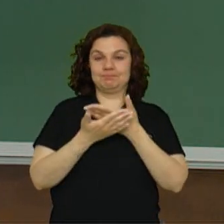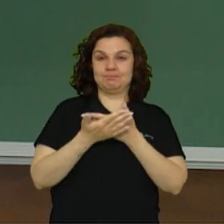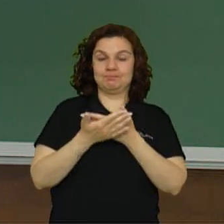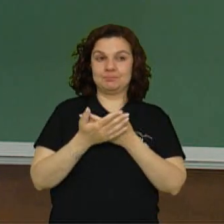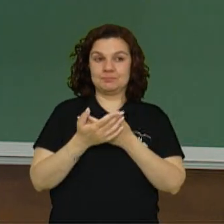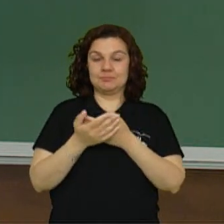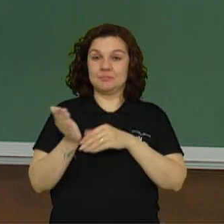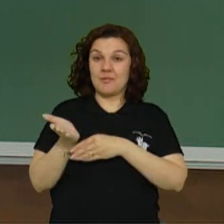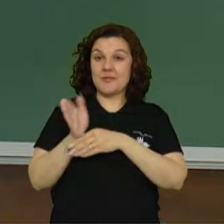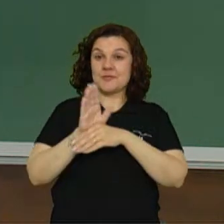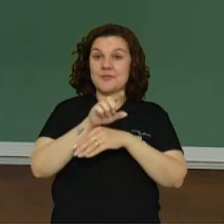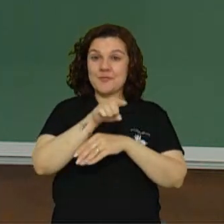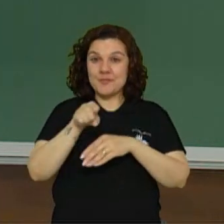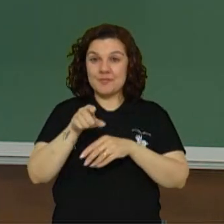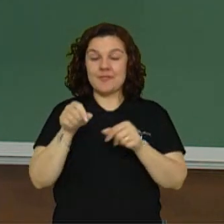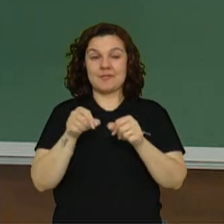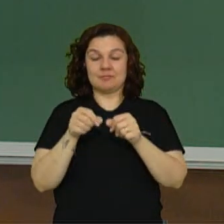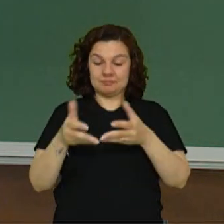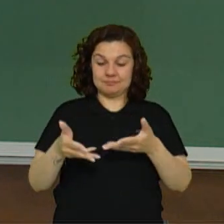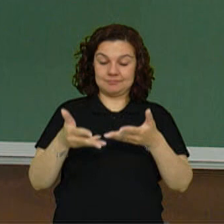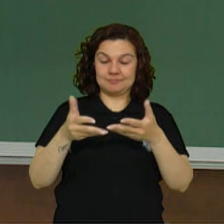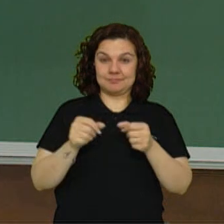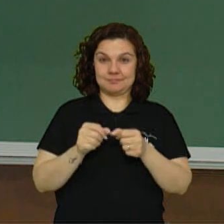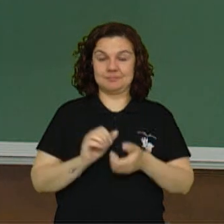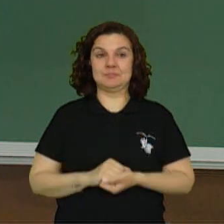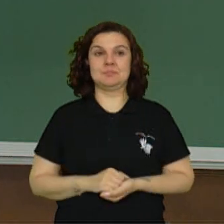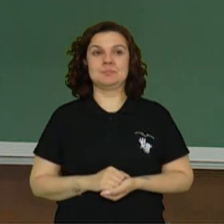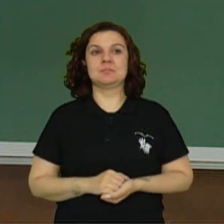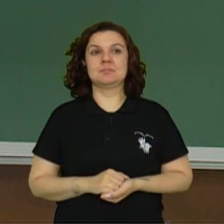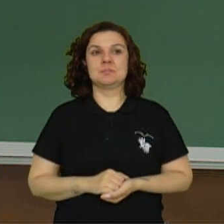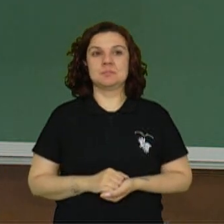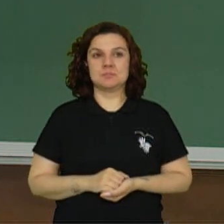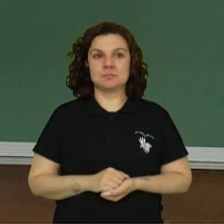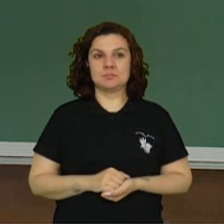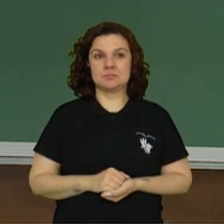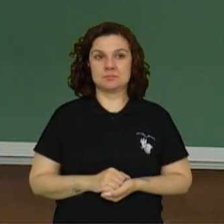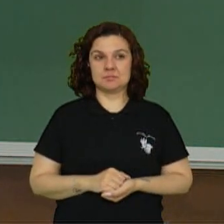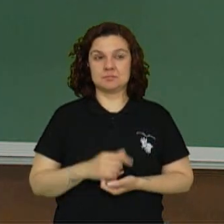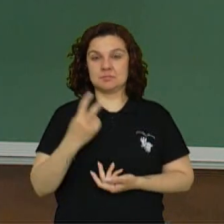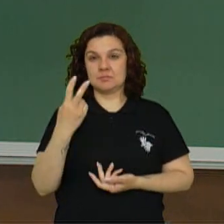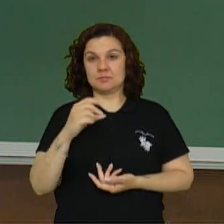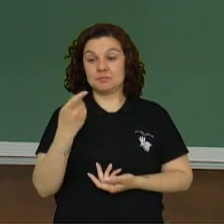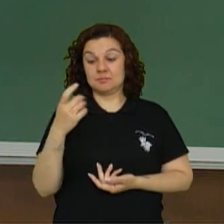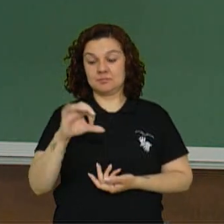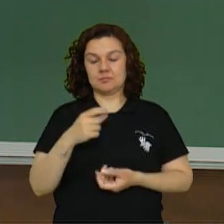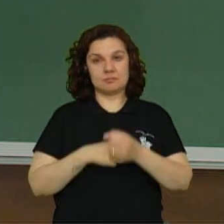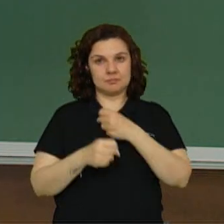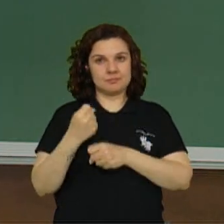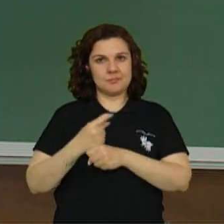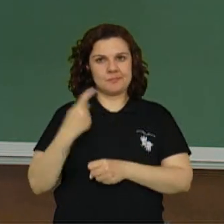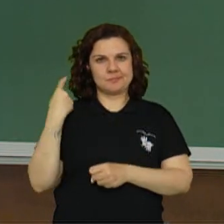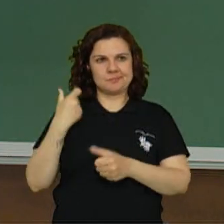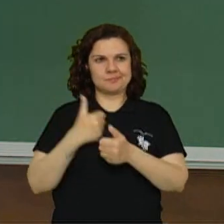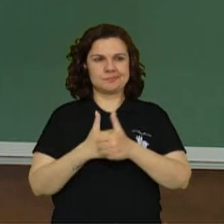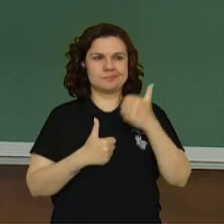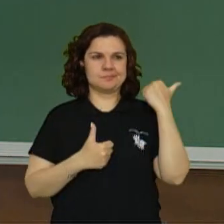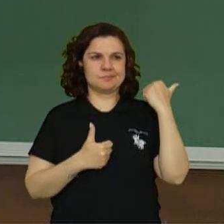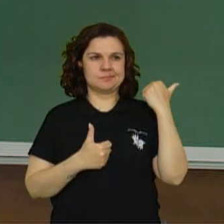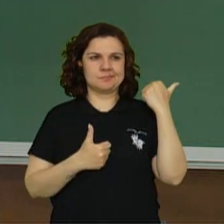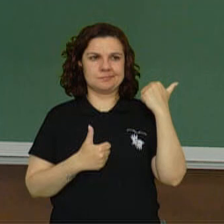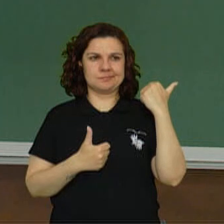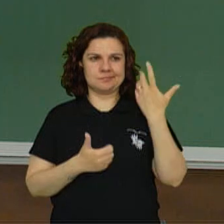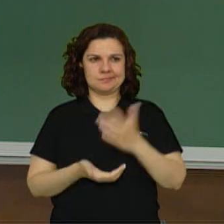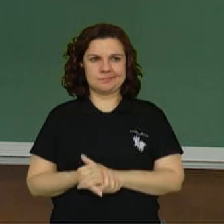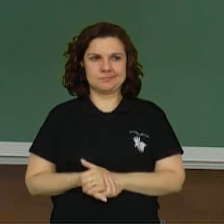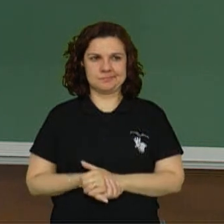nós estamos ajudando você a se preparar, tá bom? 2019, ano passado, recente, está muito